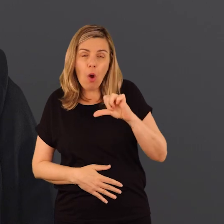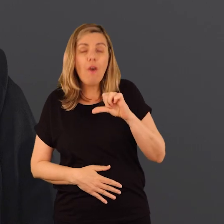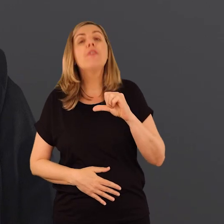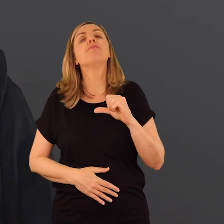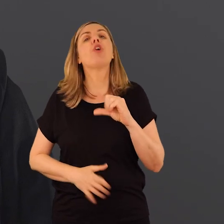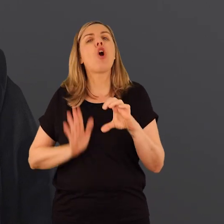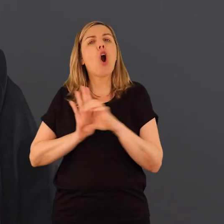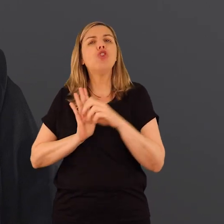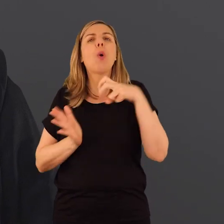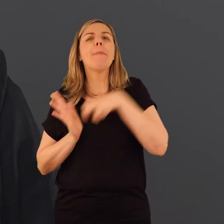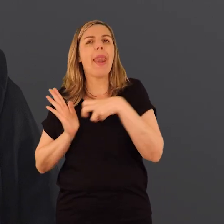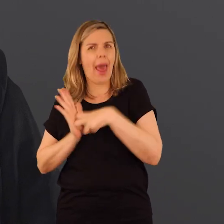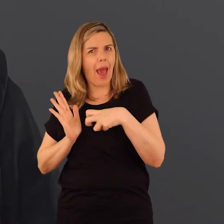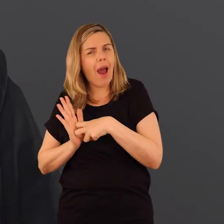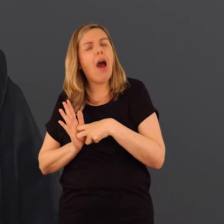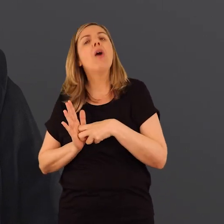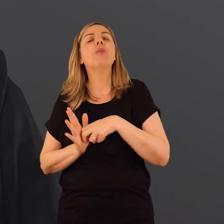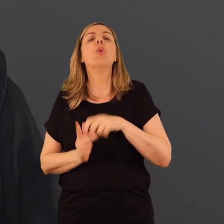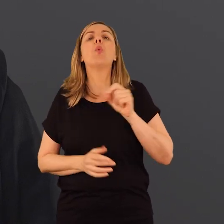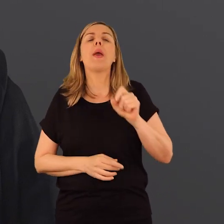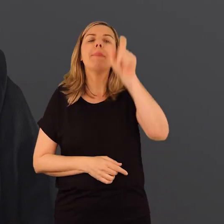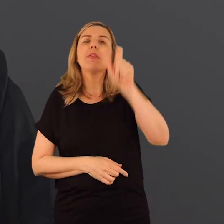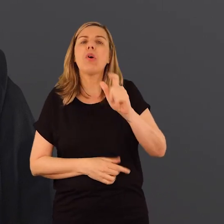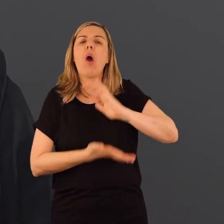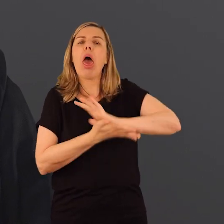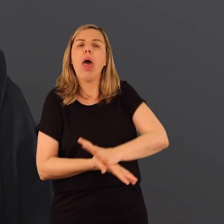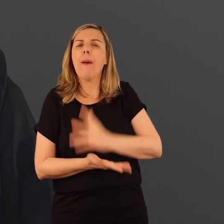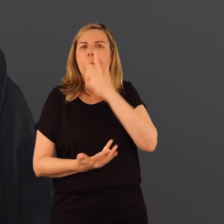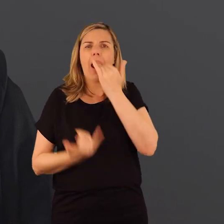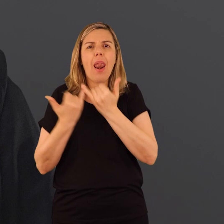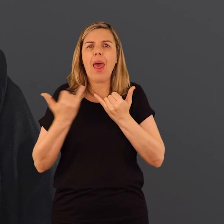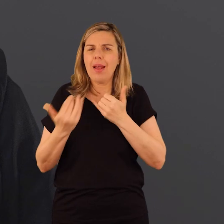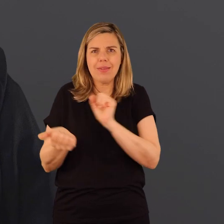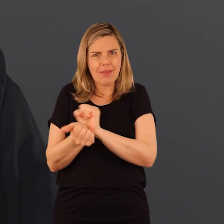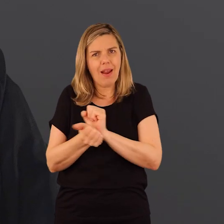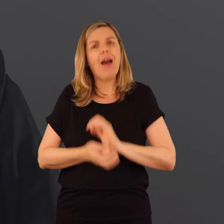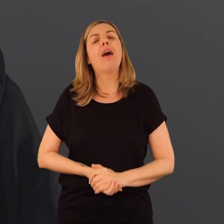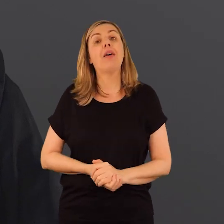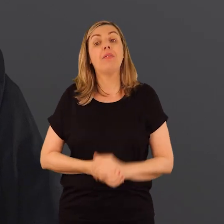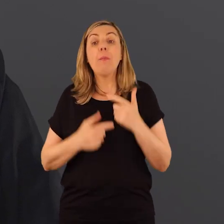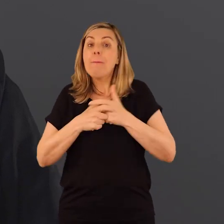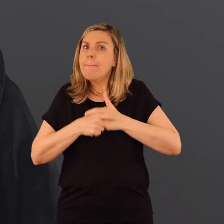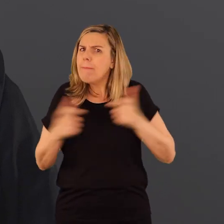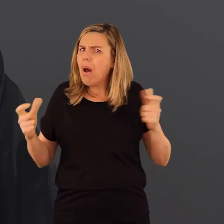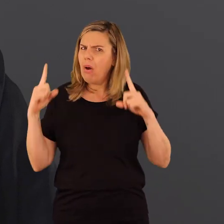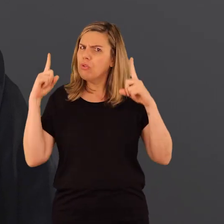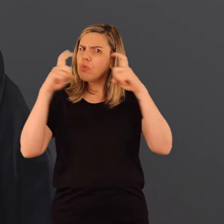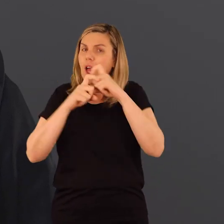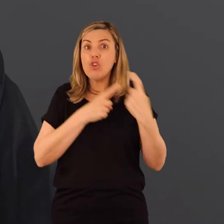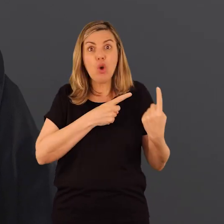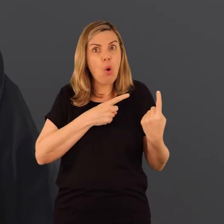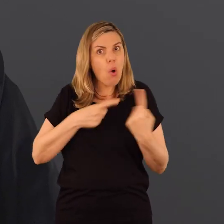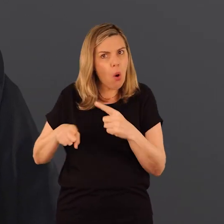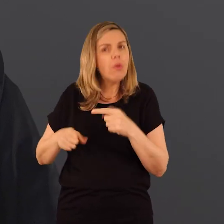Penal, que é reduzir alguém à condição análoga de escravo. A maior dificuldade no